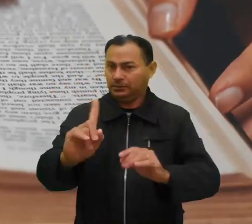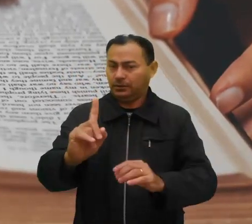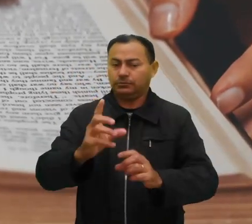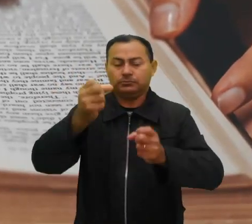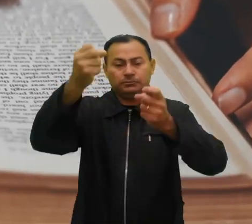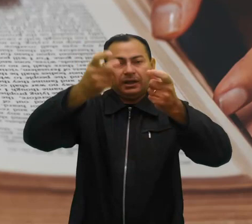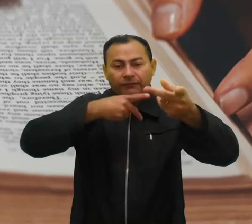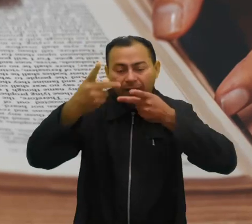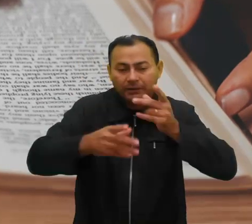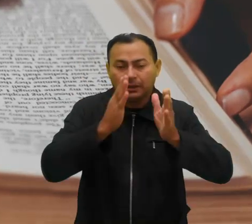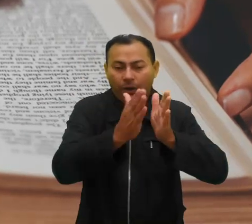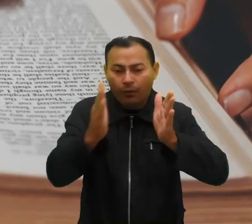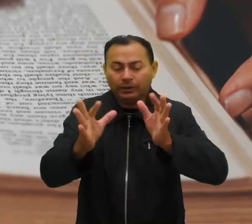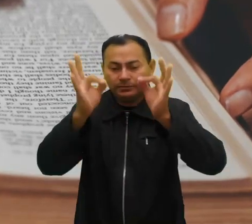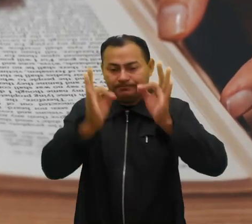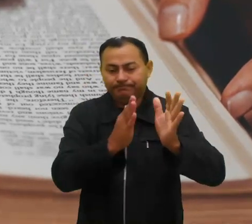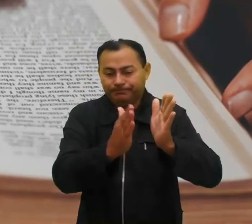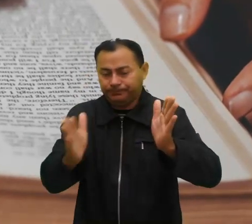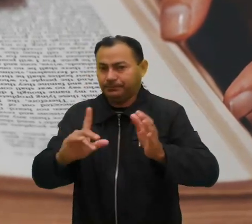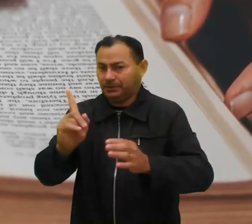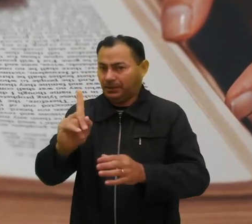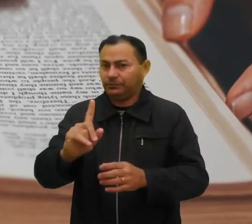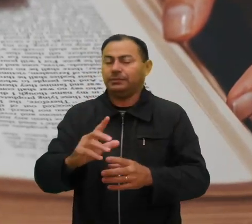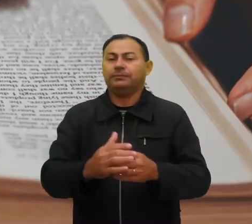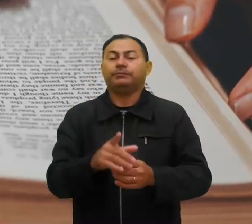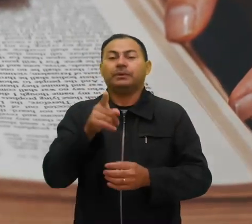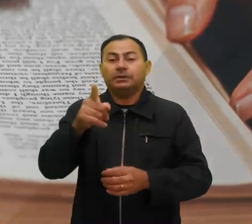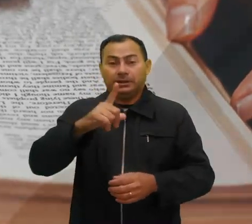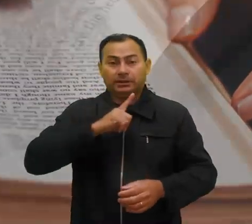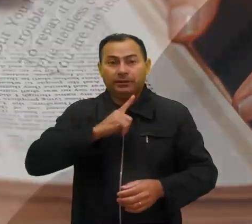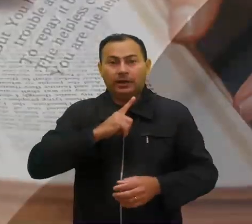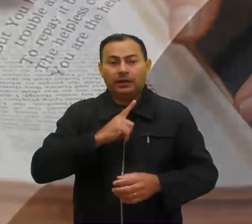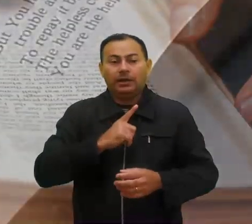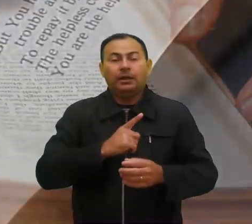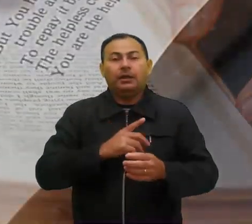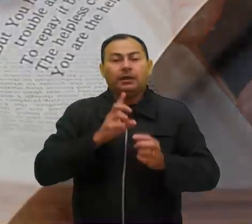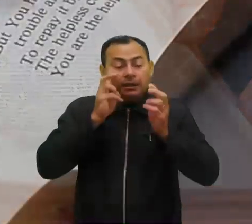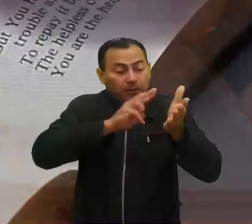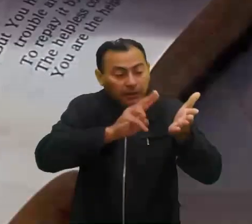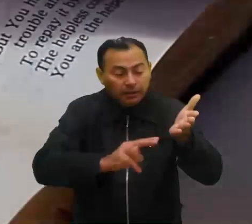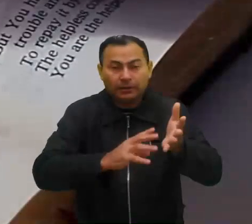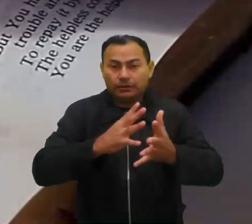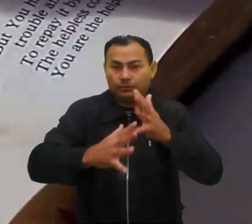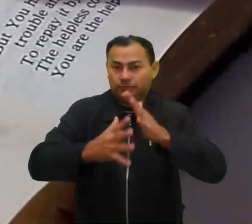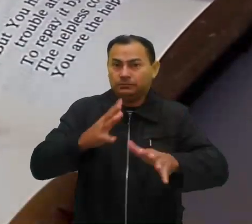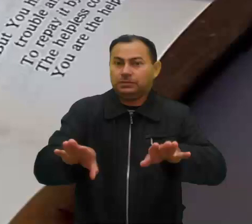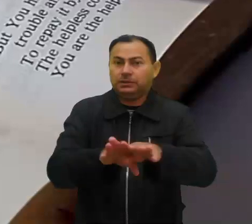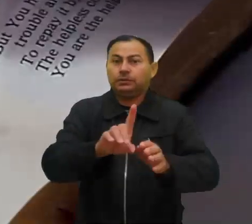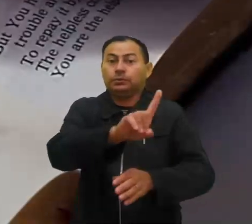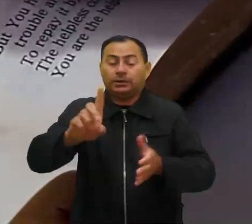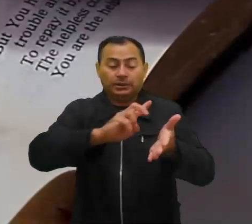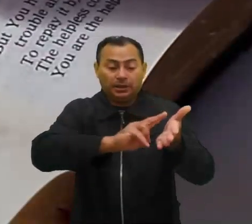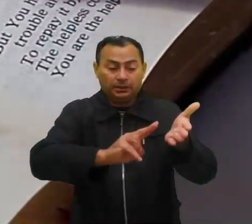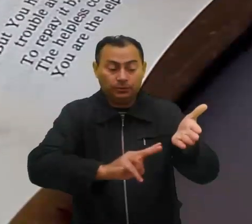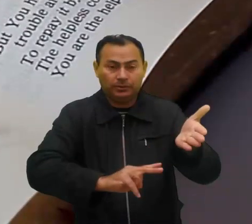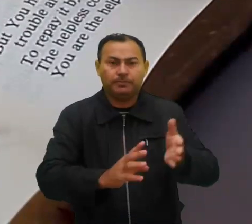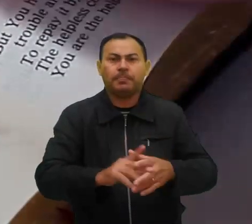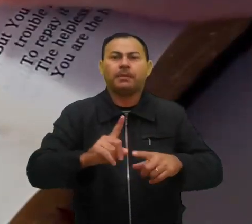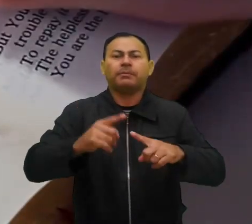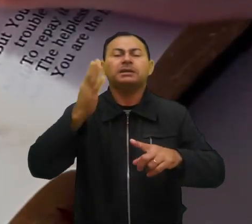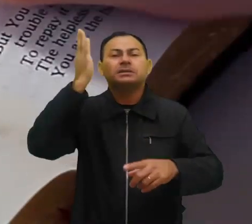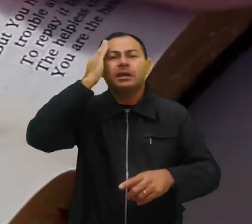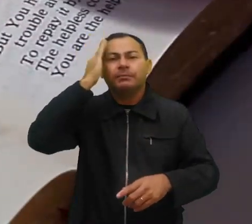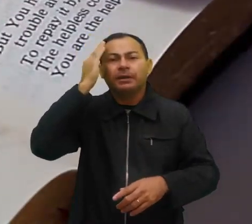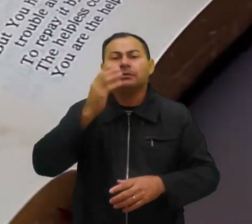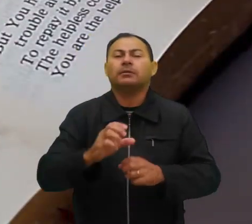são relatados na ordem cronológica. Se você estiver avisado disso, não vai se confundir tanto durante a leitura. Mas